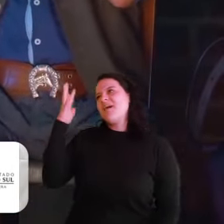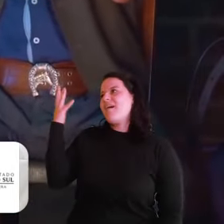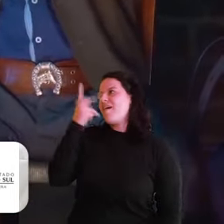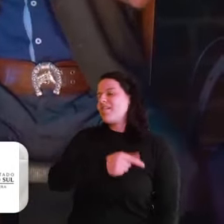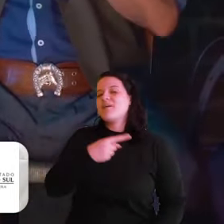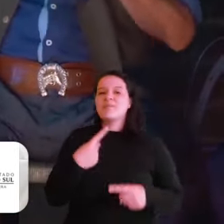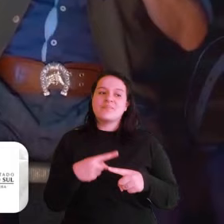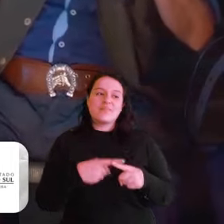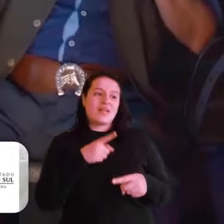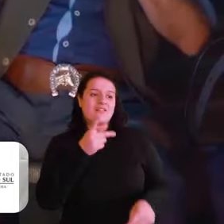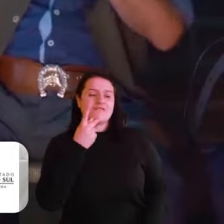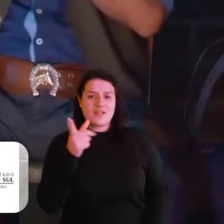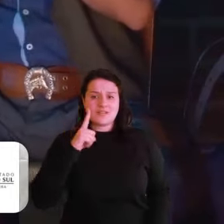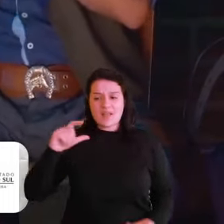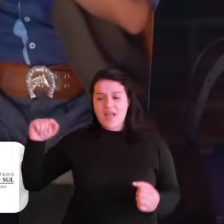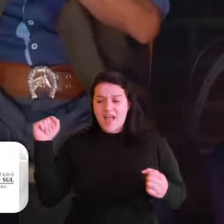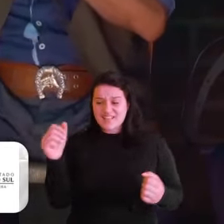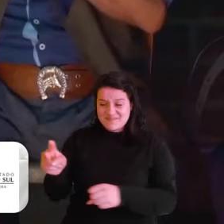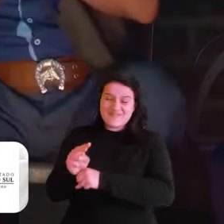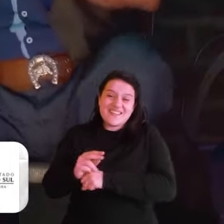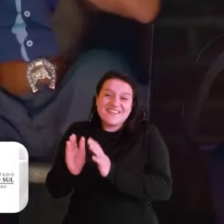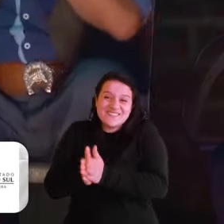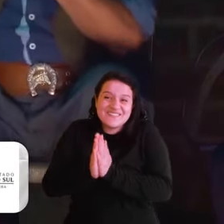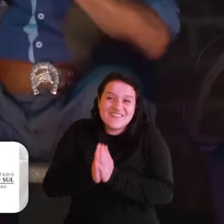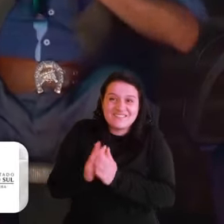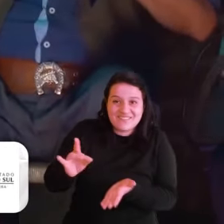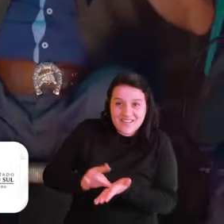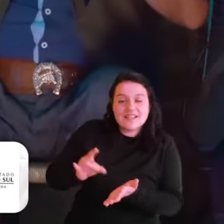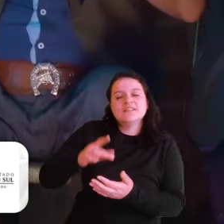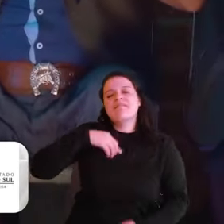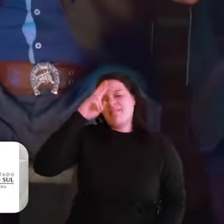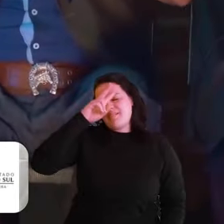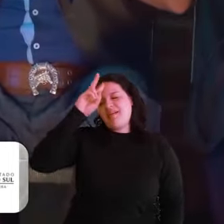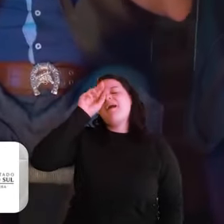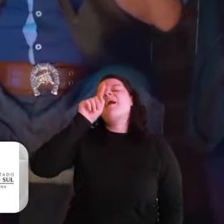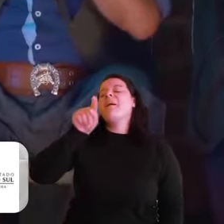favor. É verdade, eu lembro desse episódio. E hoje ele...